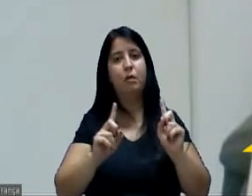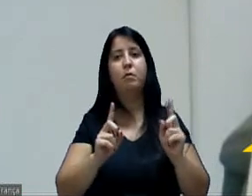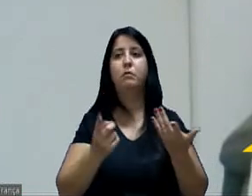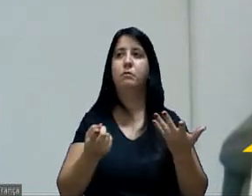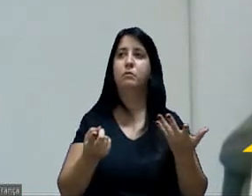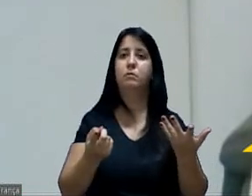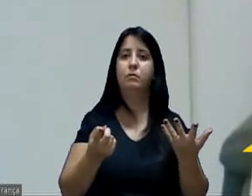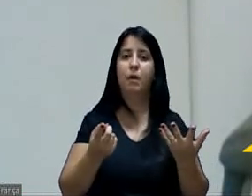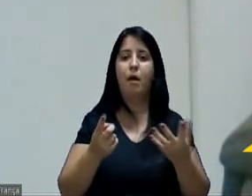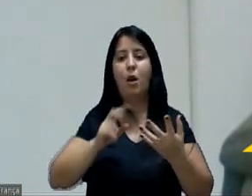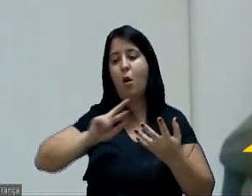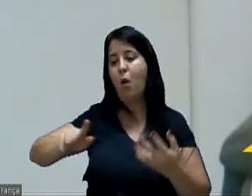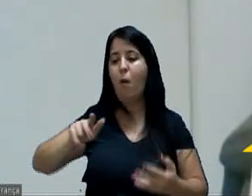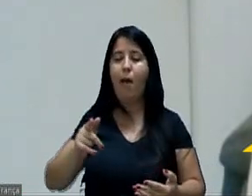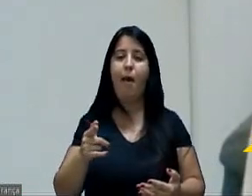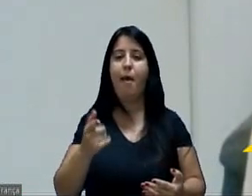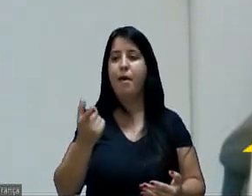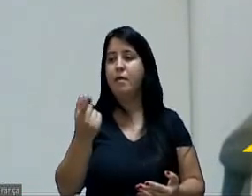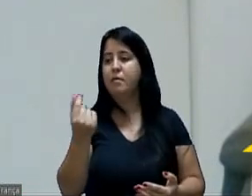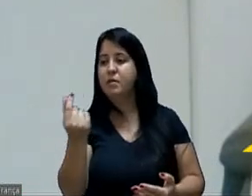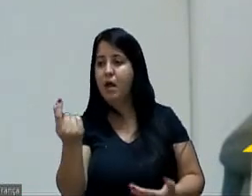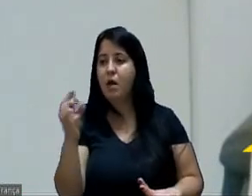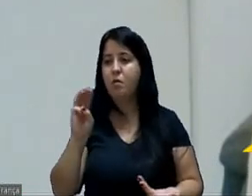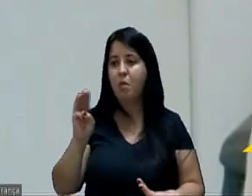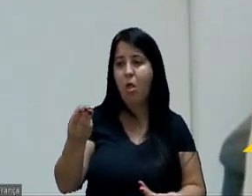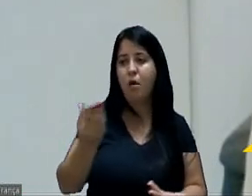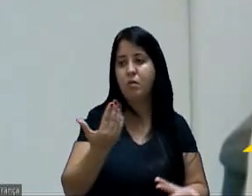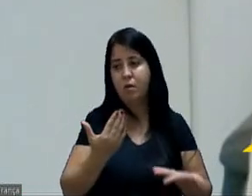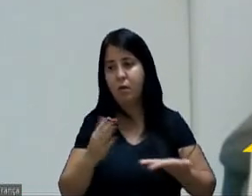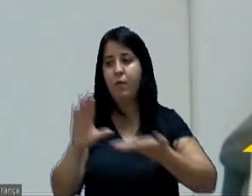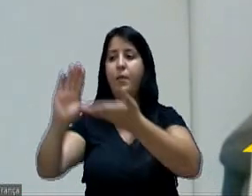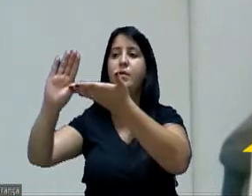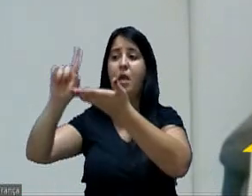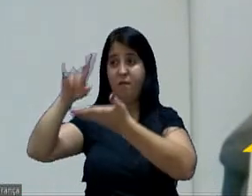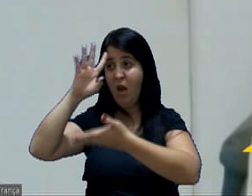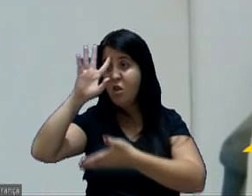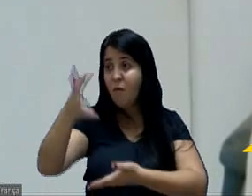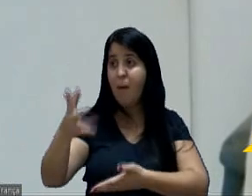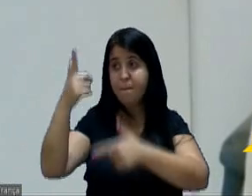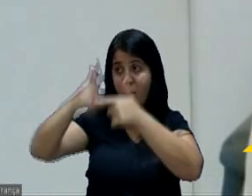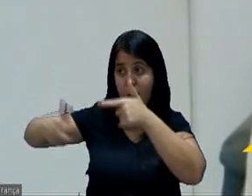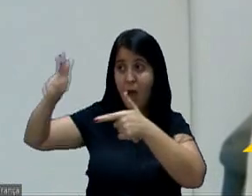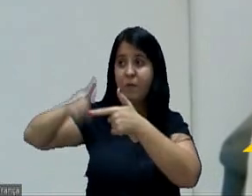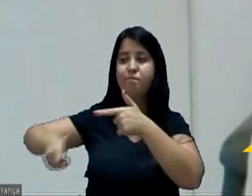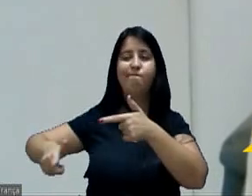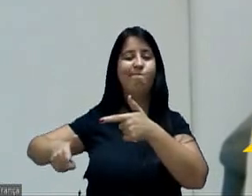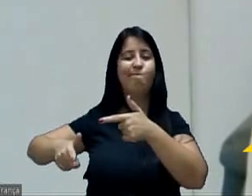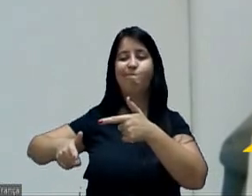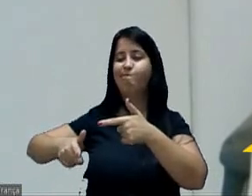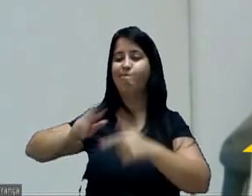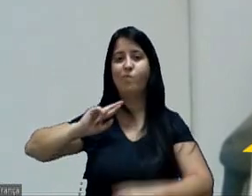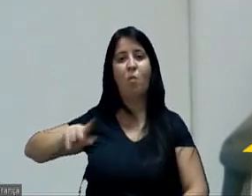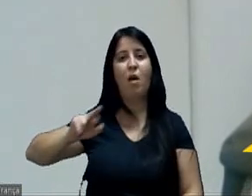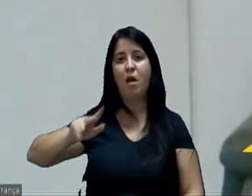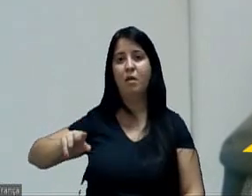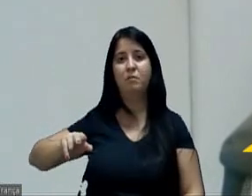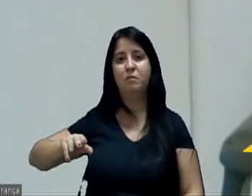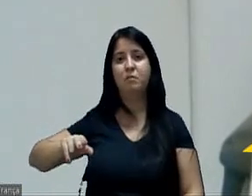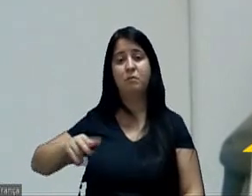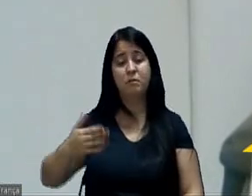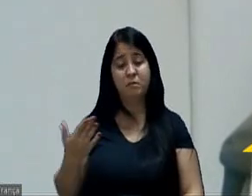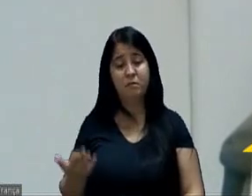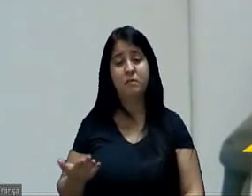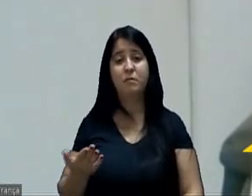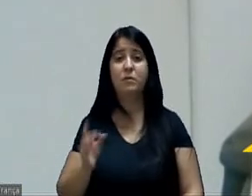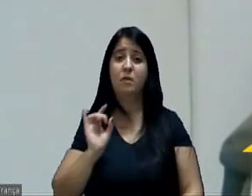desse. Mas não é esses 20 e poucos, 30 milhões que nós vamos passar que vai resolver o problema, entendeu? É isso, vereador João